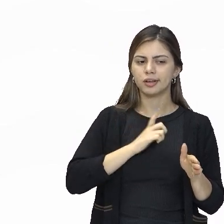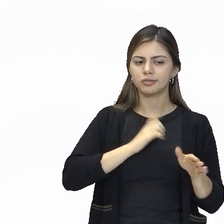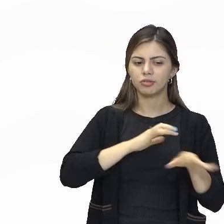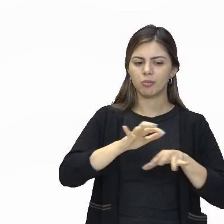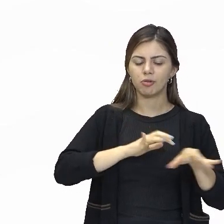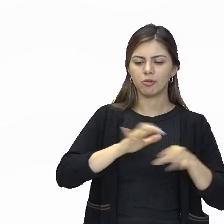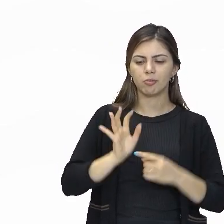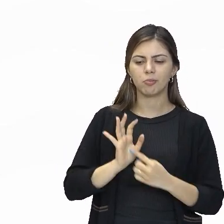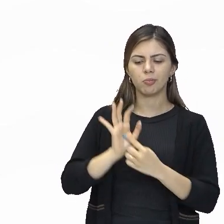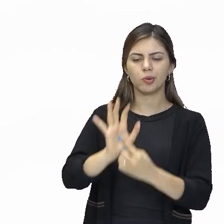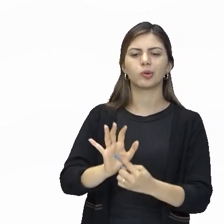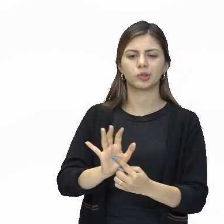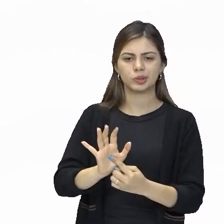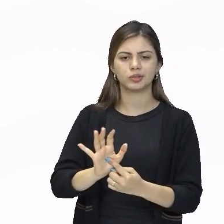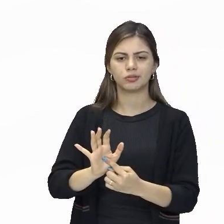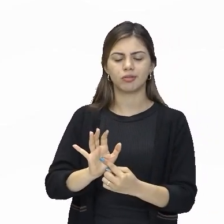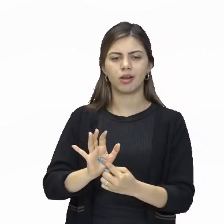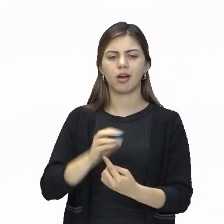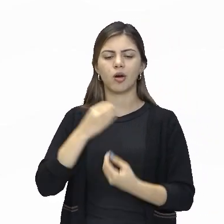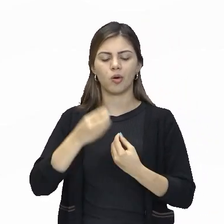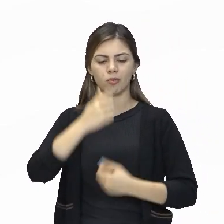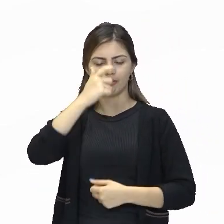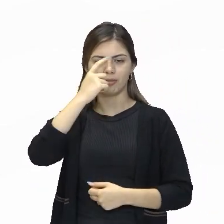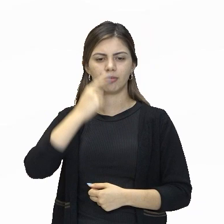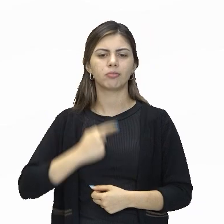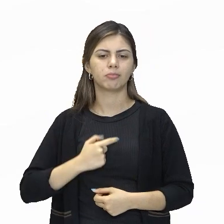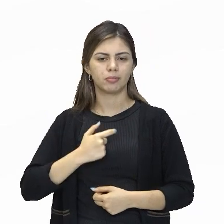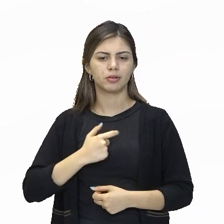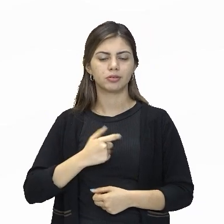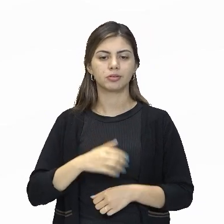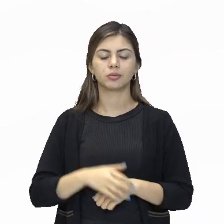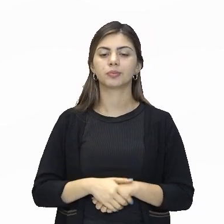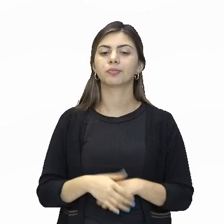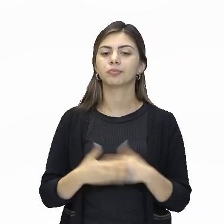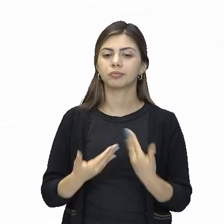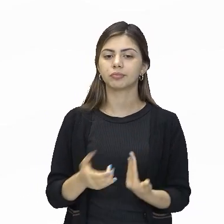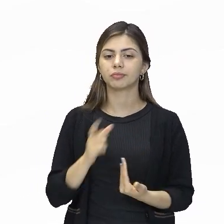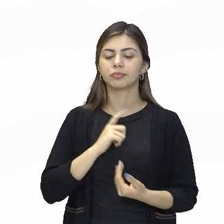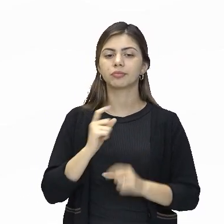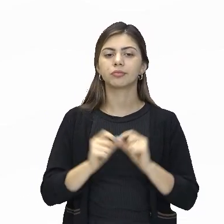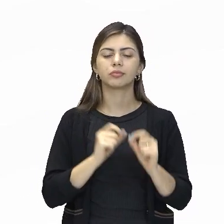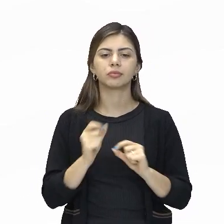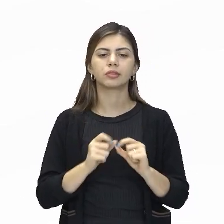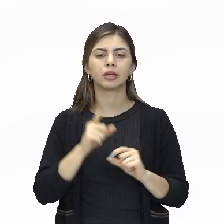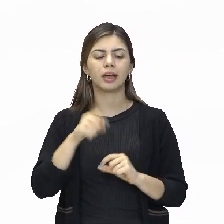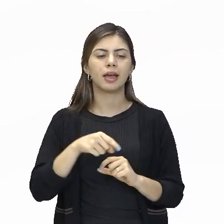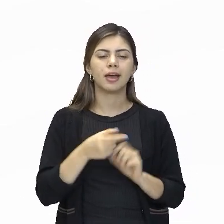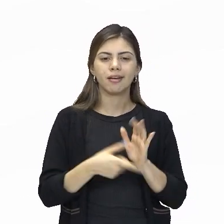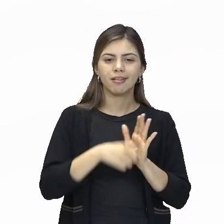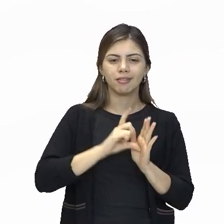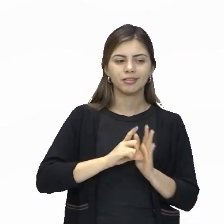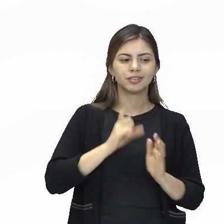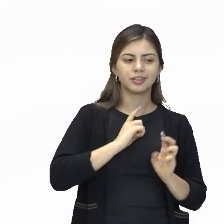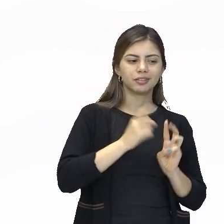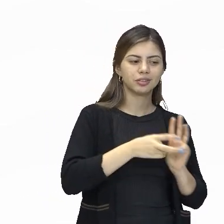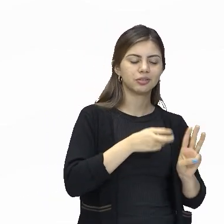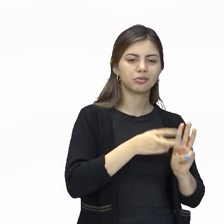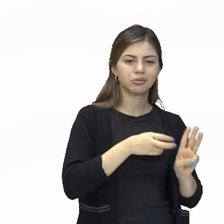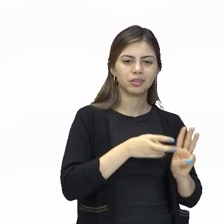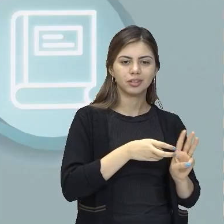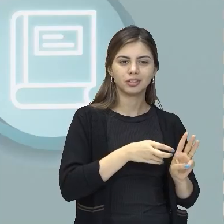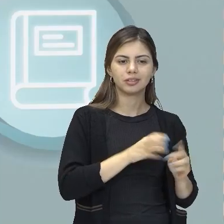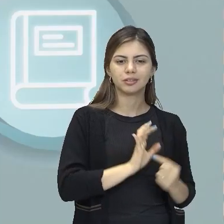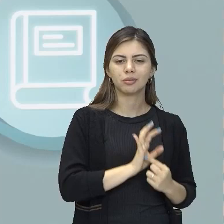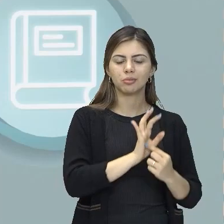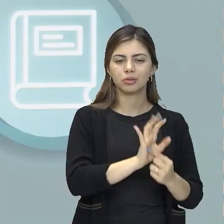identidade. Tanto que no romantismo, na primeira fase, que era o indianismo, teve como protagonismo quem? O índio, né? O índio, a gente sabe